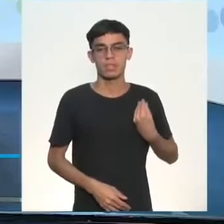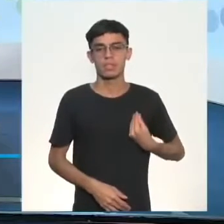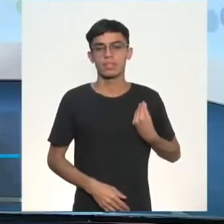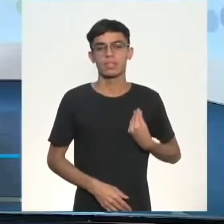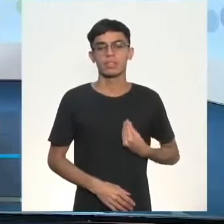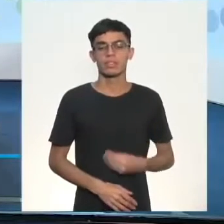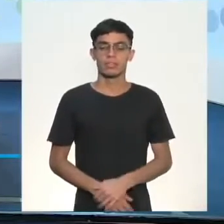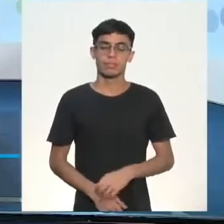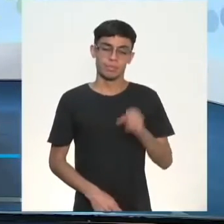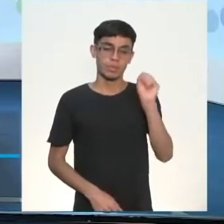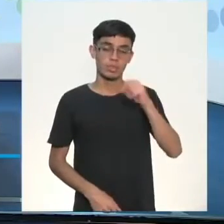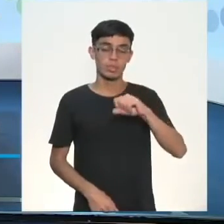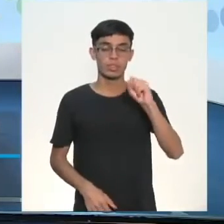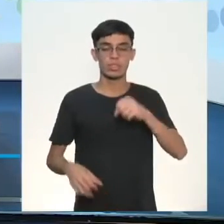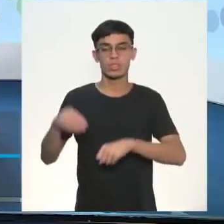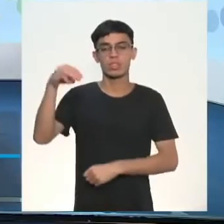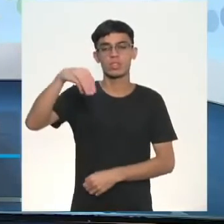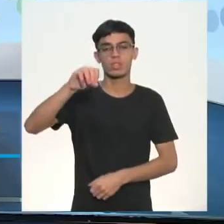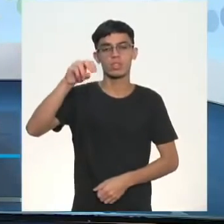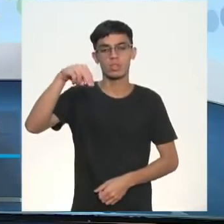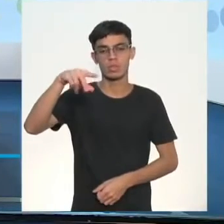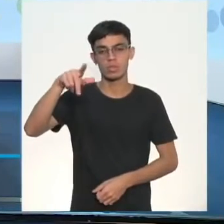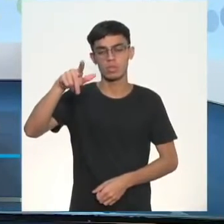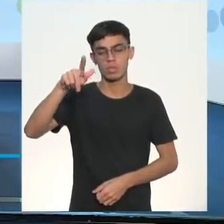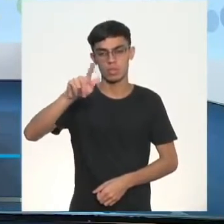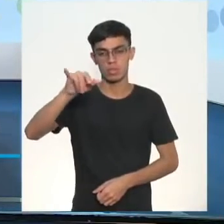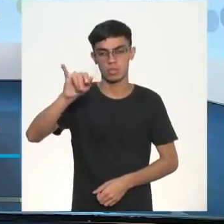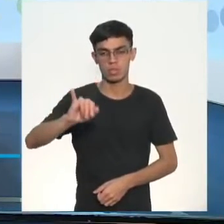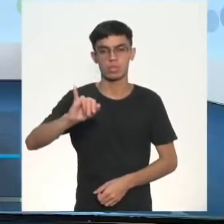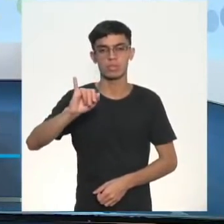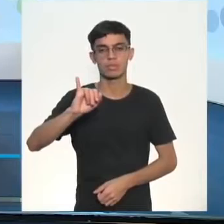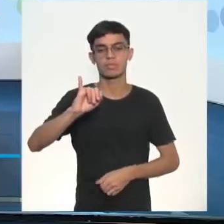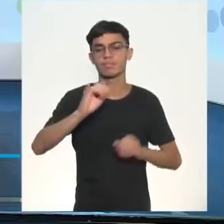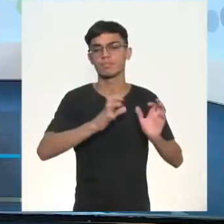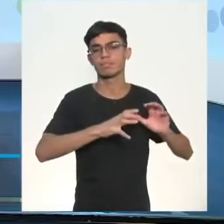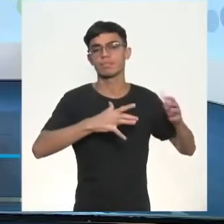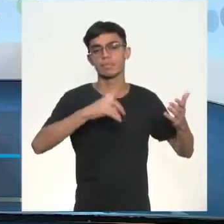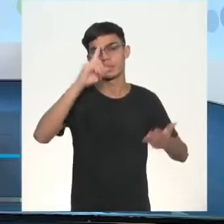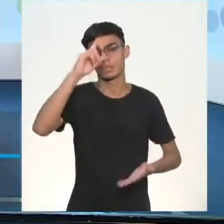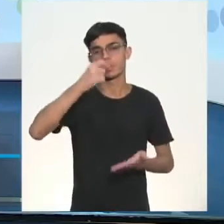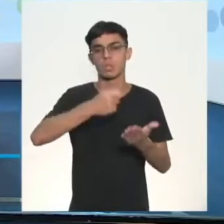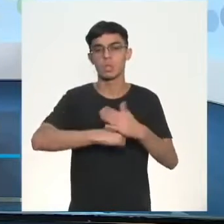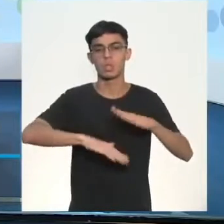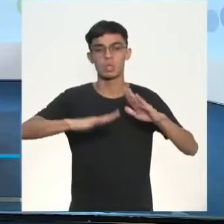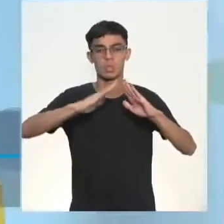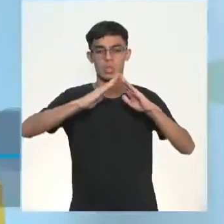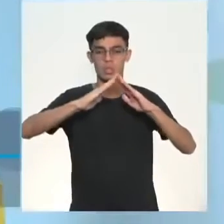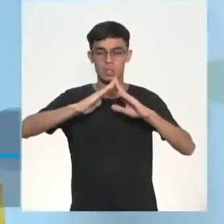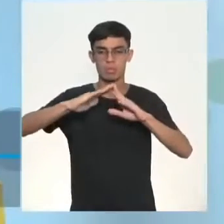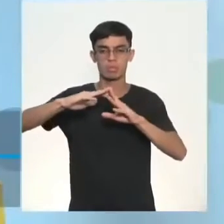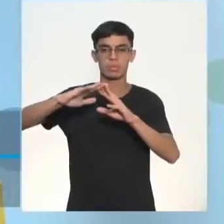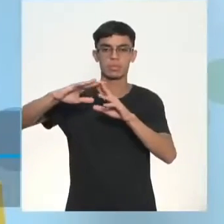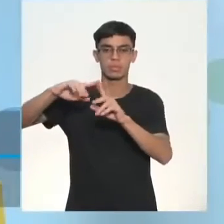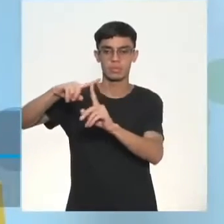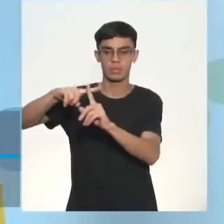ele sim, ele era um monge agustiniano, tá, que era de uma ordem da igreja, né? E ele